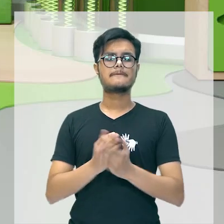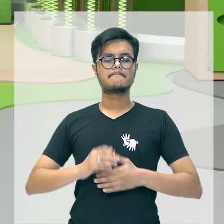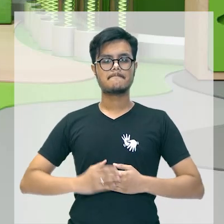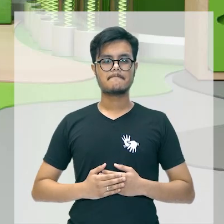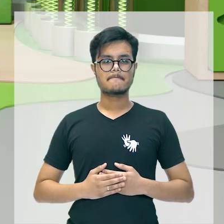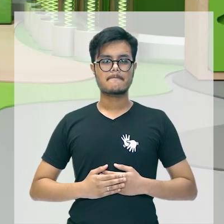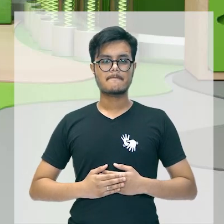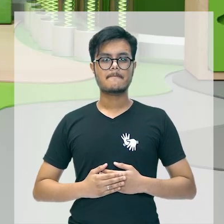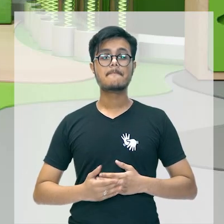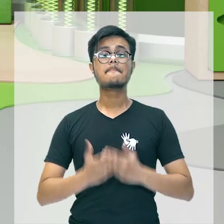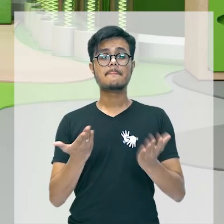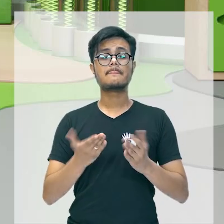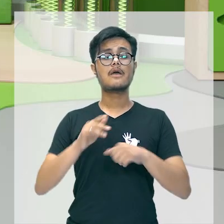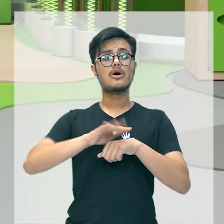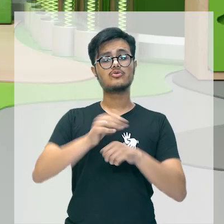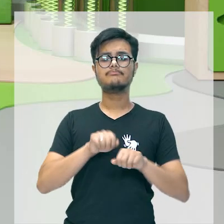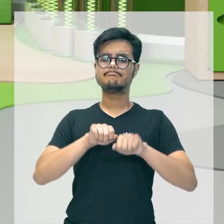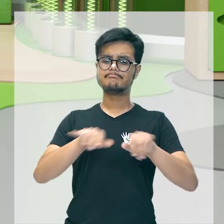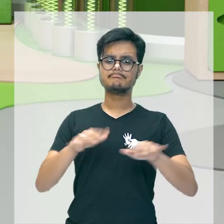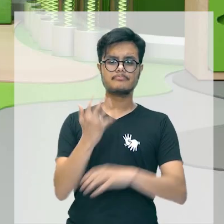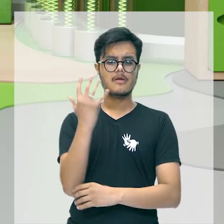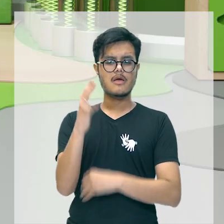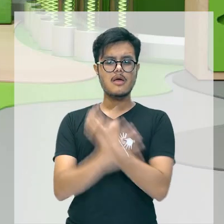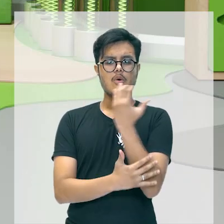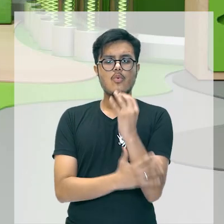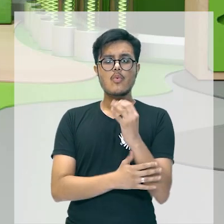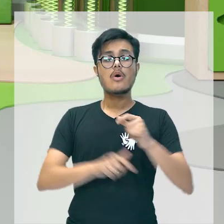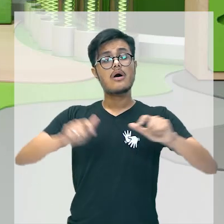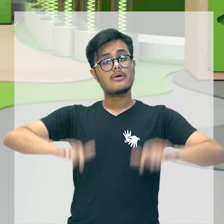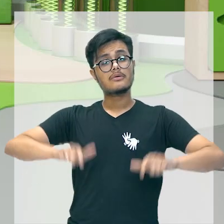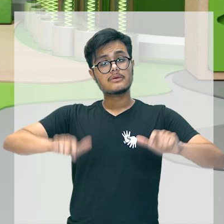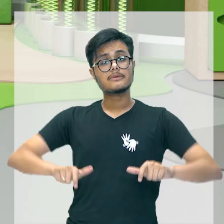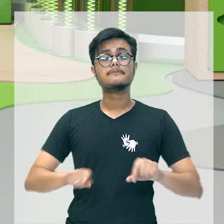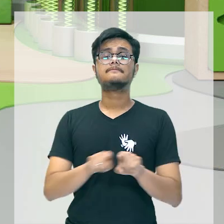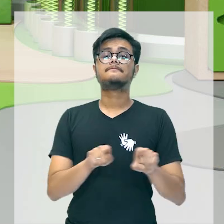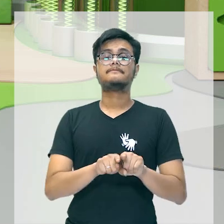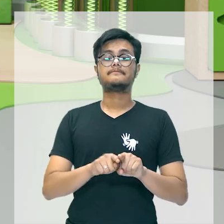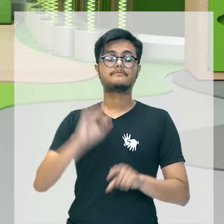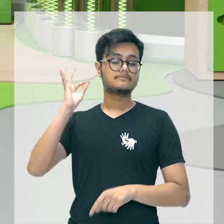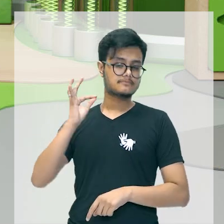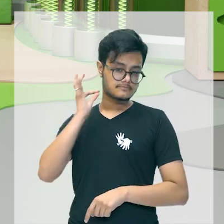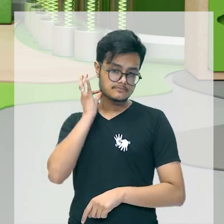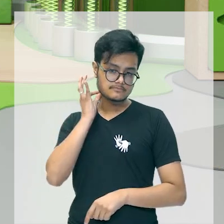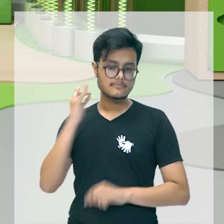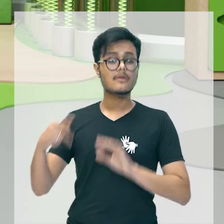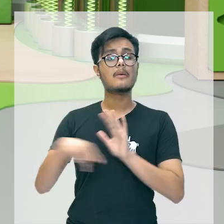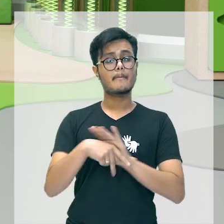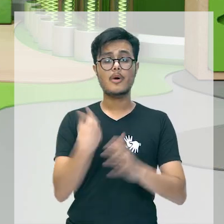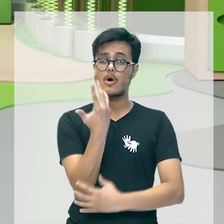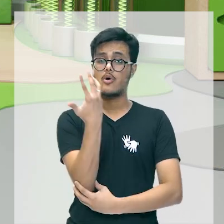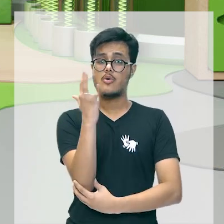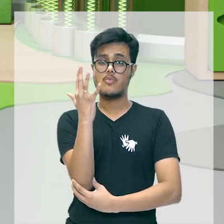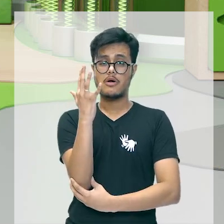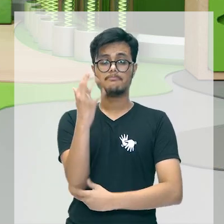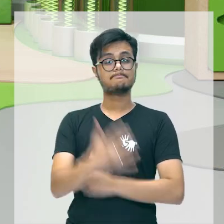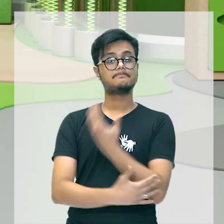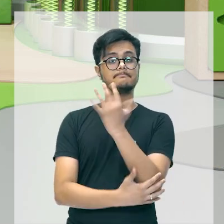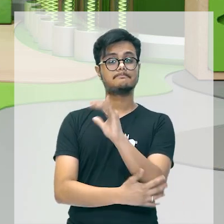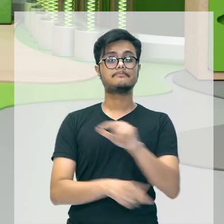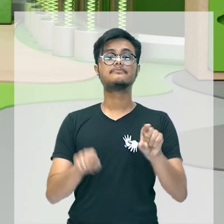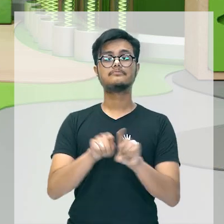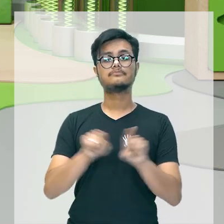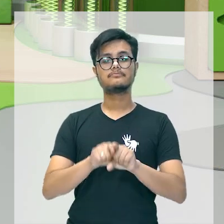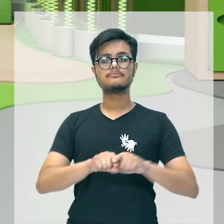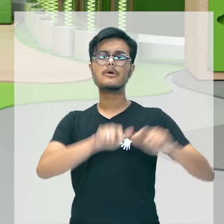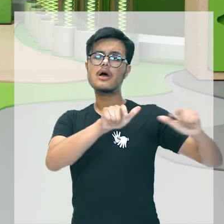agora. Bom, as arboviroses, né, para a gente relembrar, elas são doenças em geral mantidas em ambiente silvestre que podem ocorrer